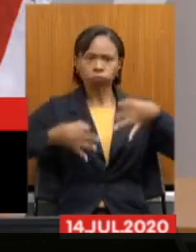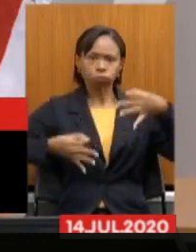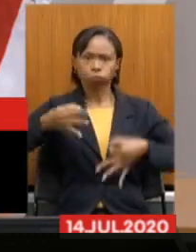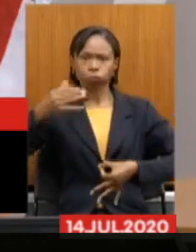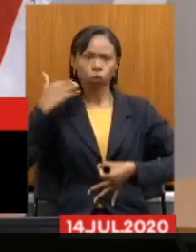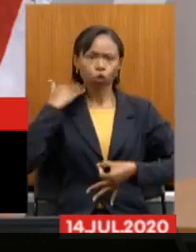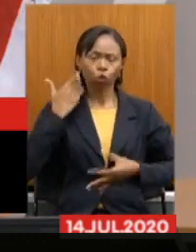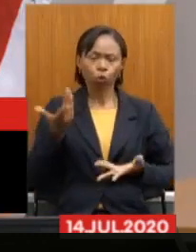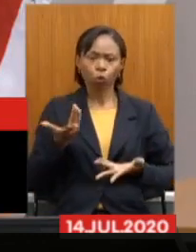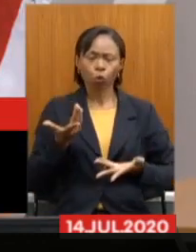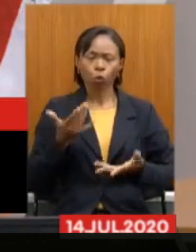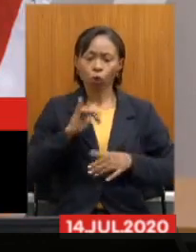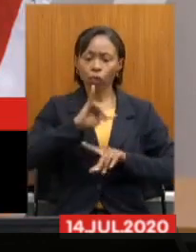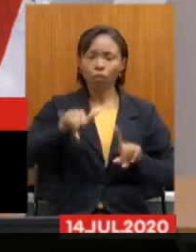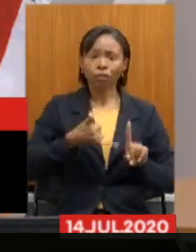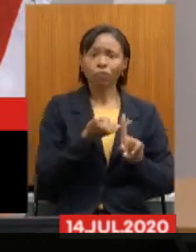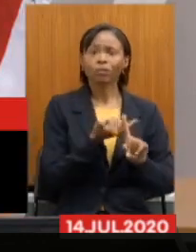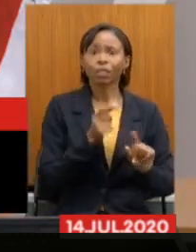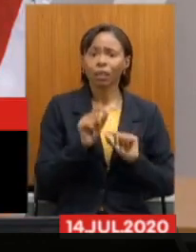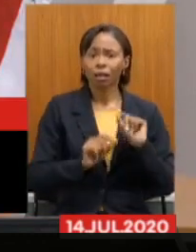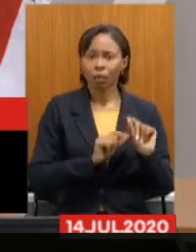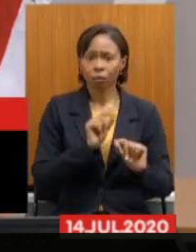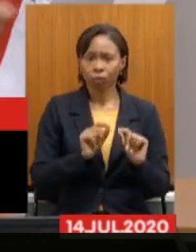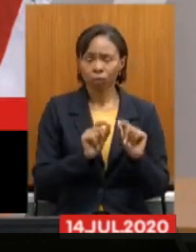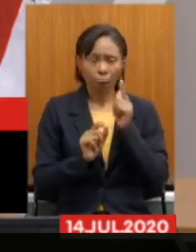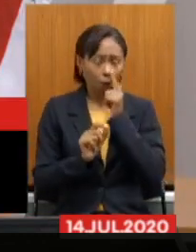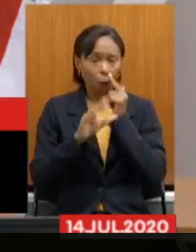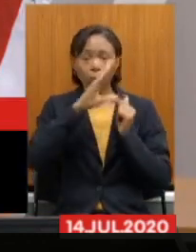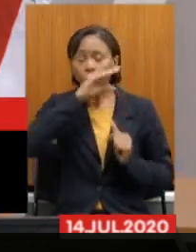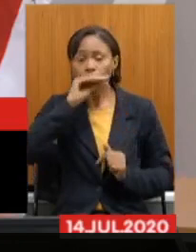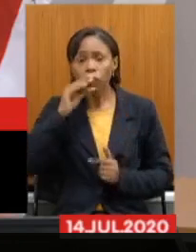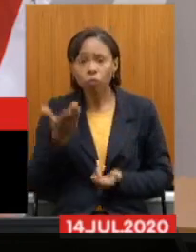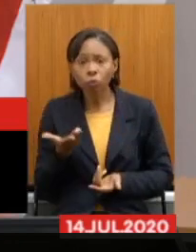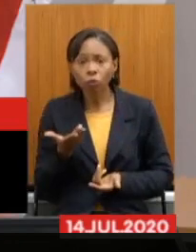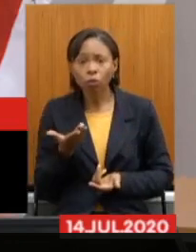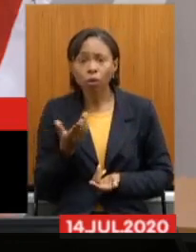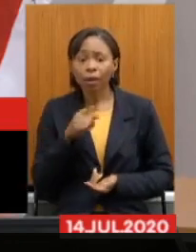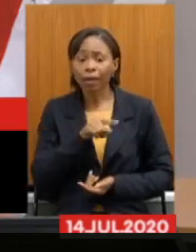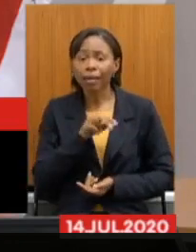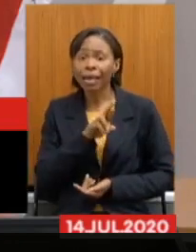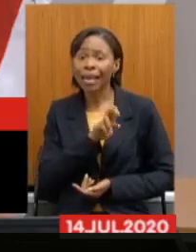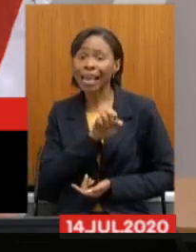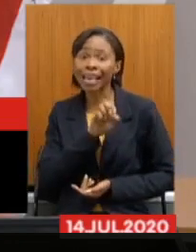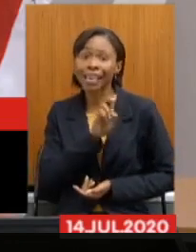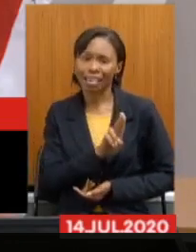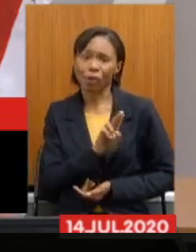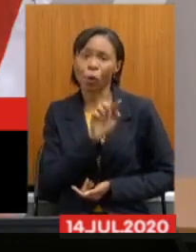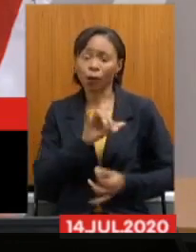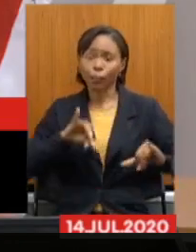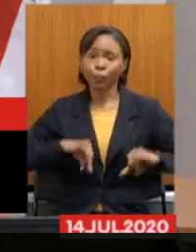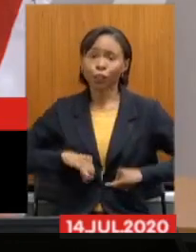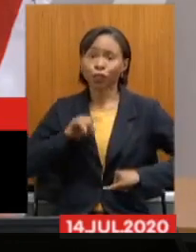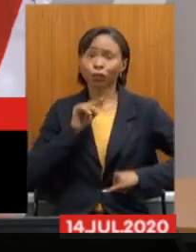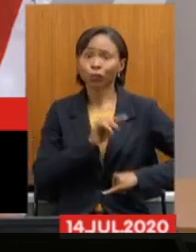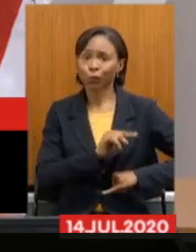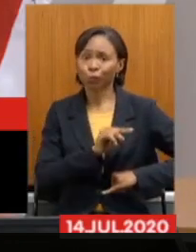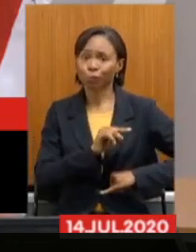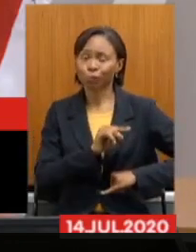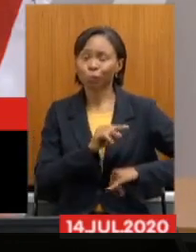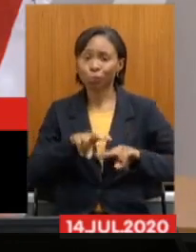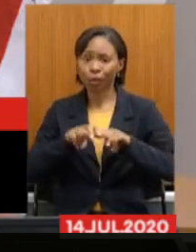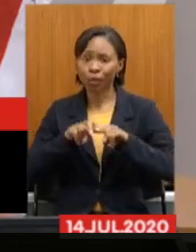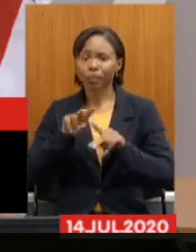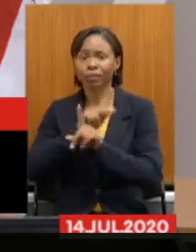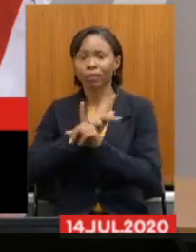réu também é ele. Ele é acusado pelo governador de ter matado a Previdência e ele é a vítima da própria Previdência.